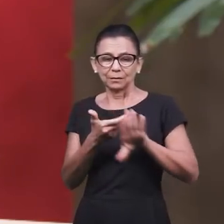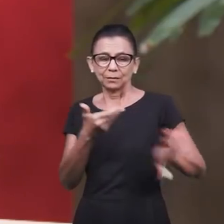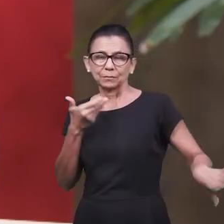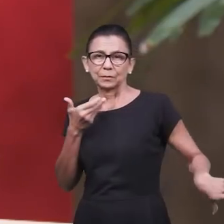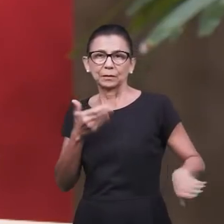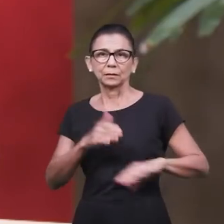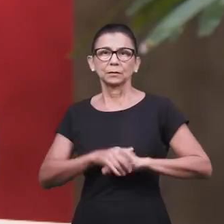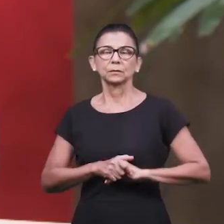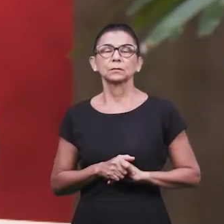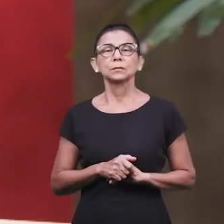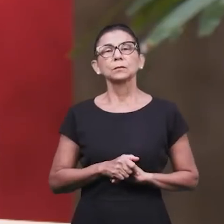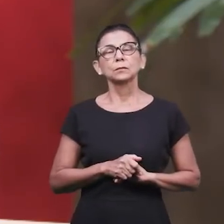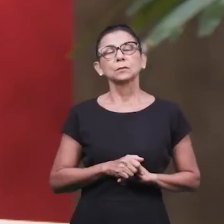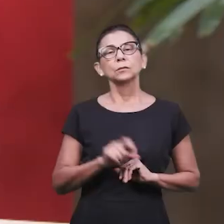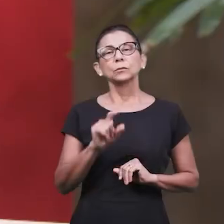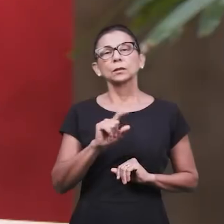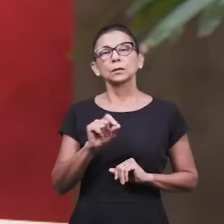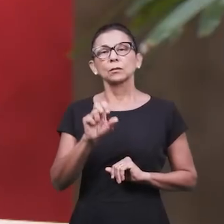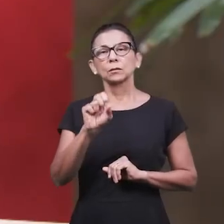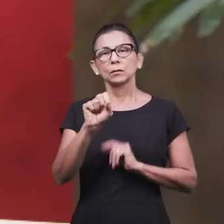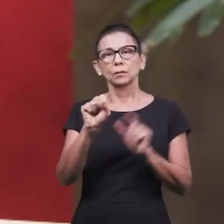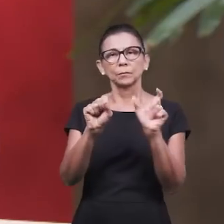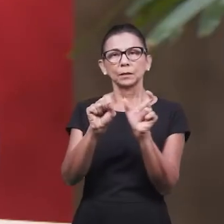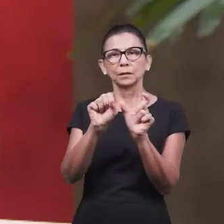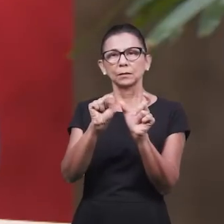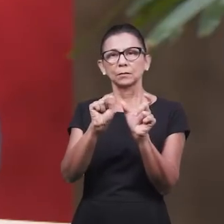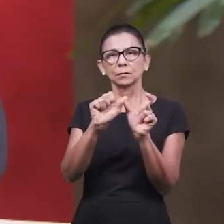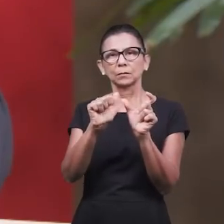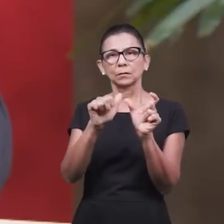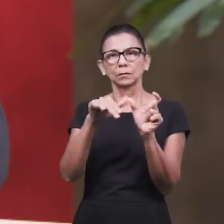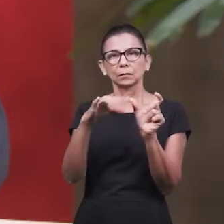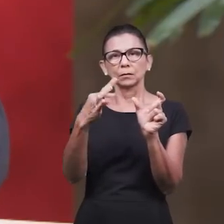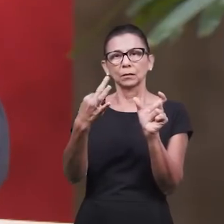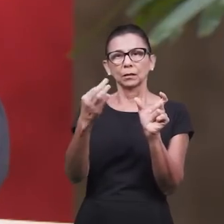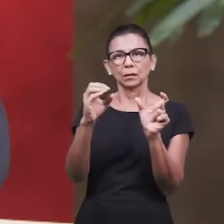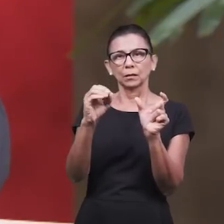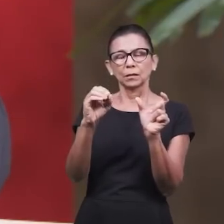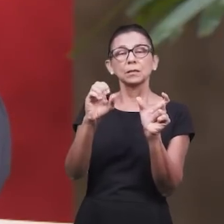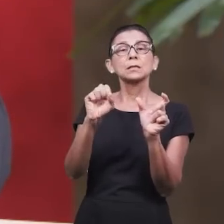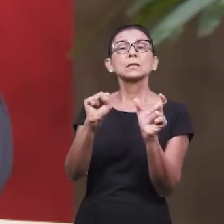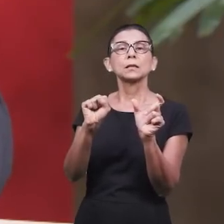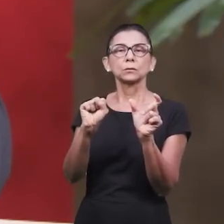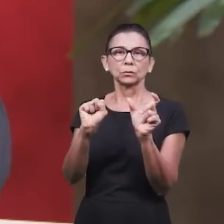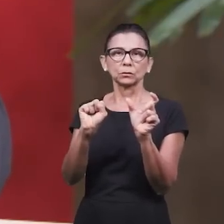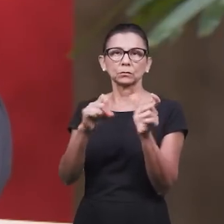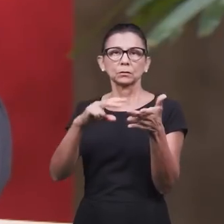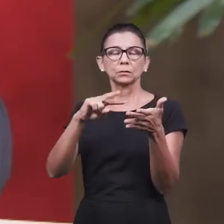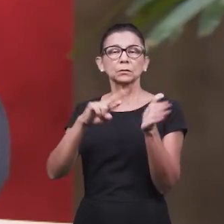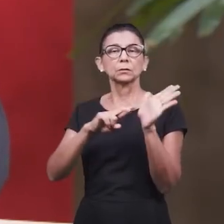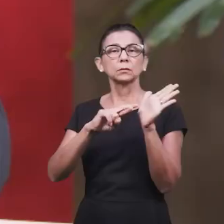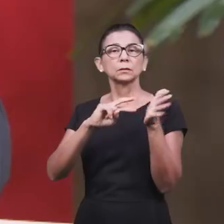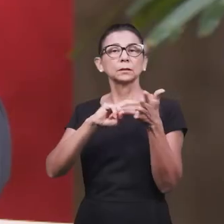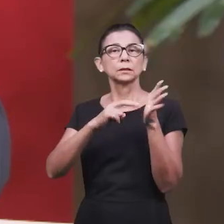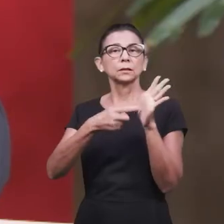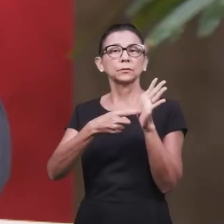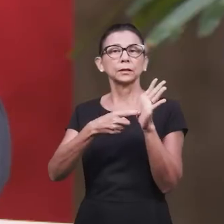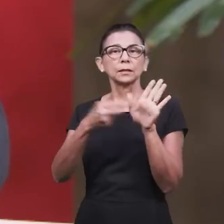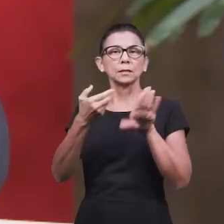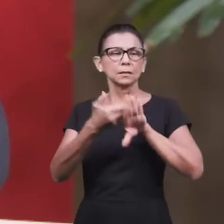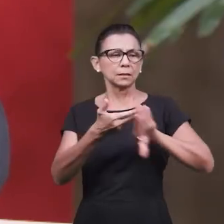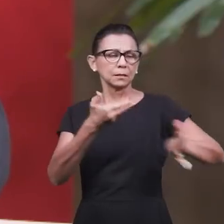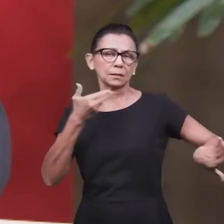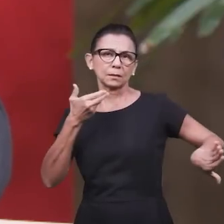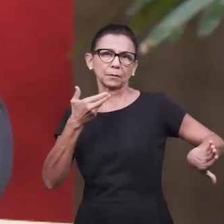hoje, o que são os santos hoje? São os separados, do mesmo jeito. E quem dá essa fé? Quem dá essa fé é